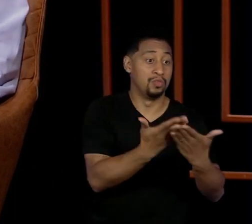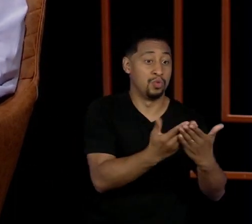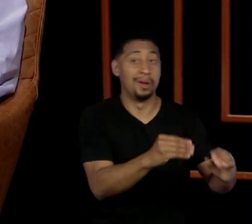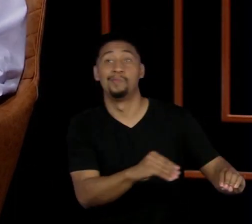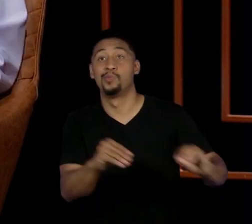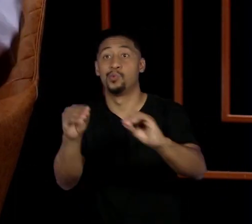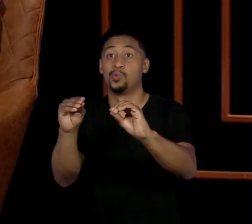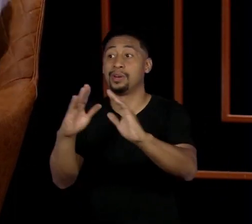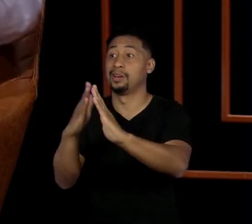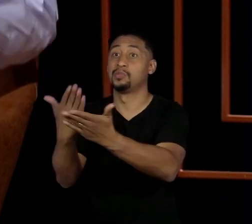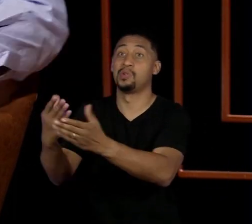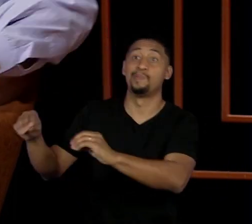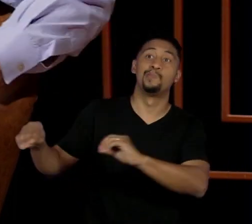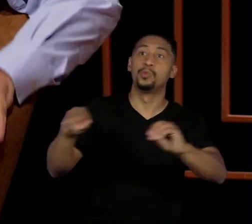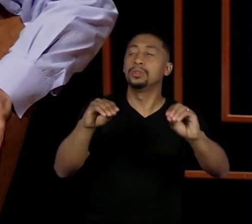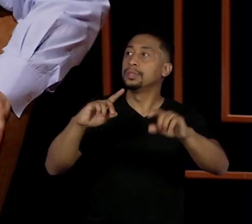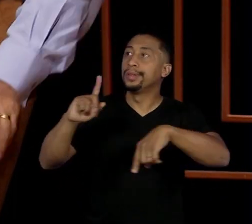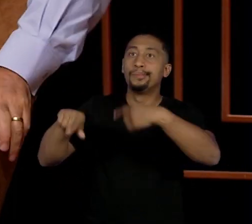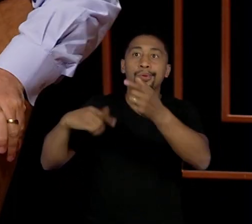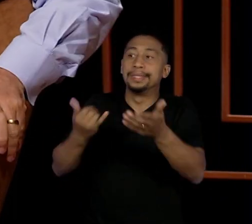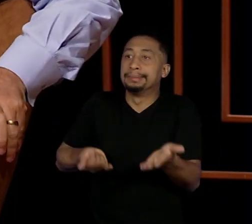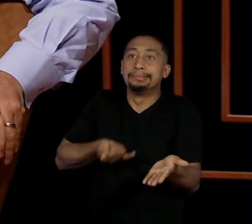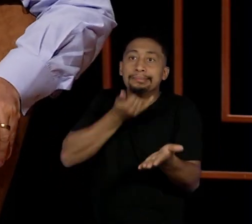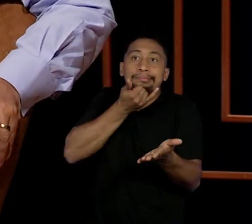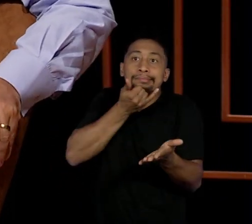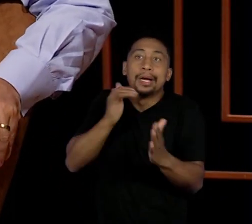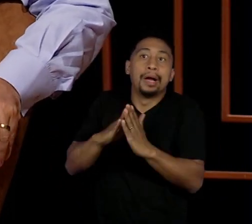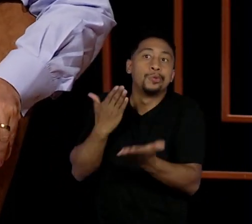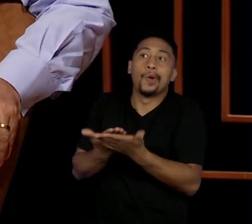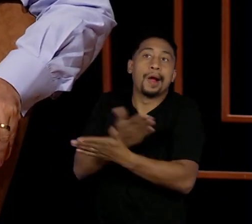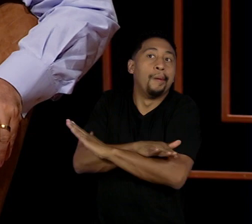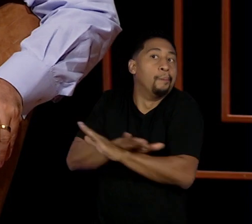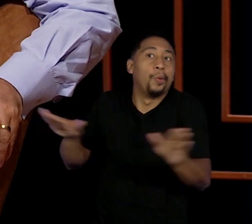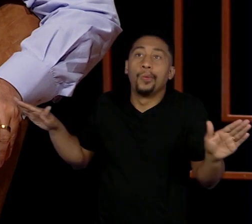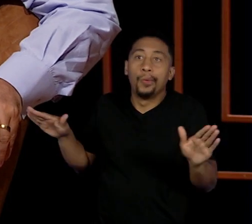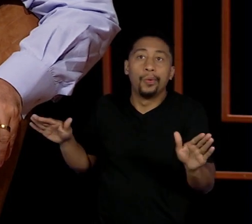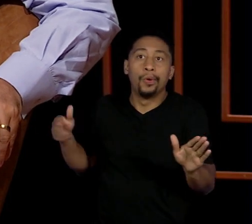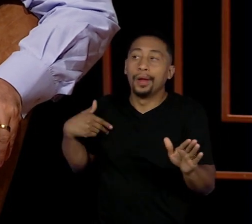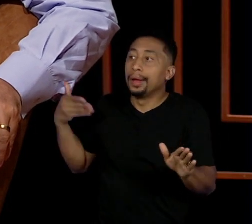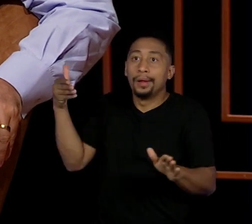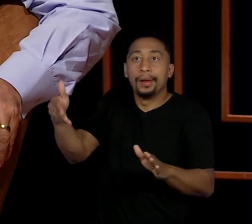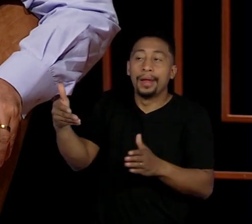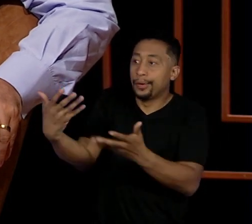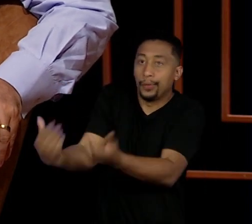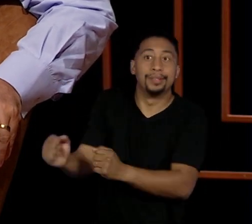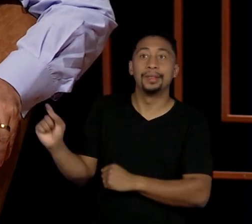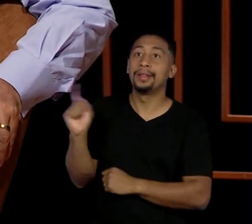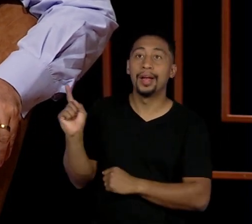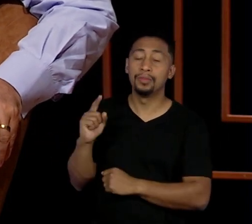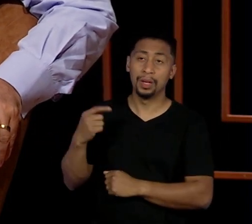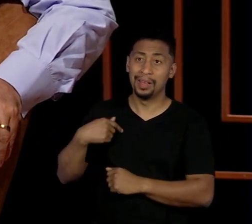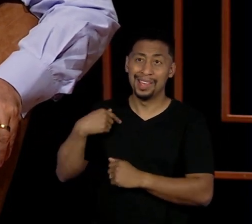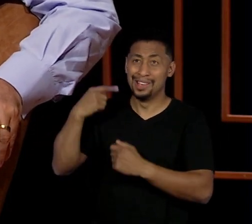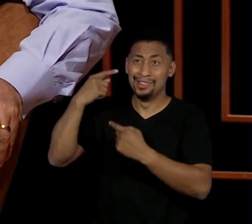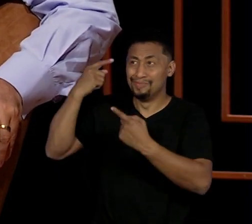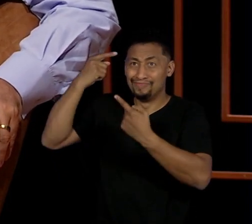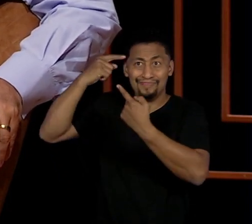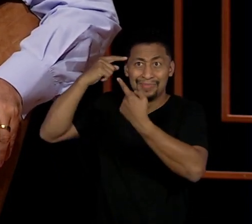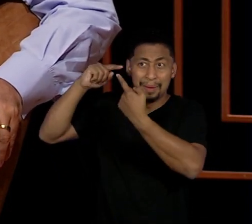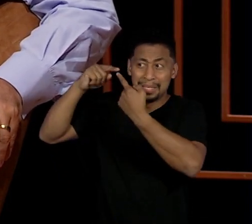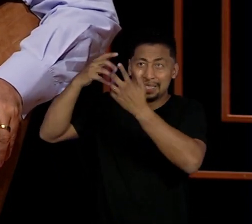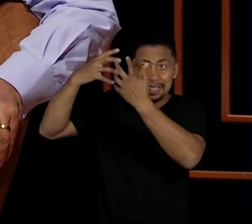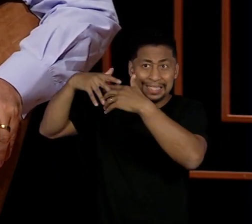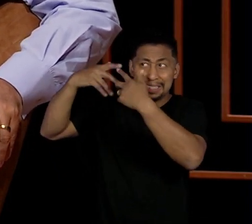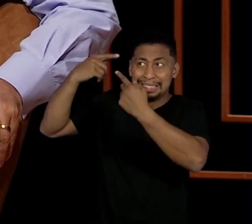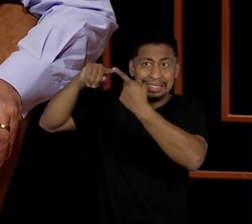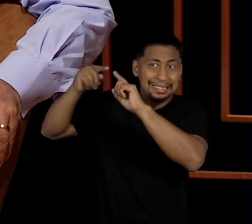em Cabo Frio, porque no Rio de Janeiro nenhuma escola mais me aceitava. Porque eu sou disléxico, entendeu? Isso foi